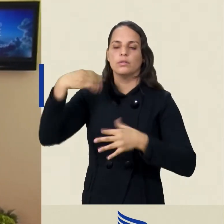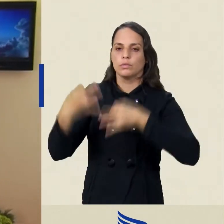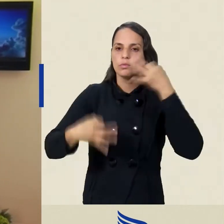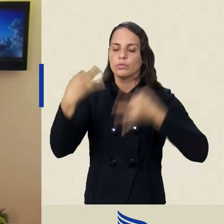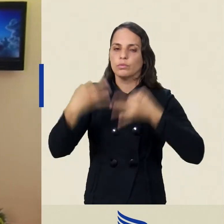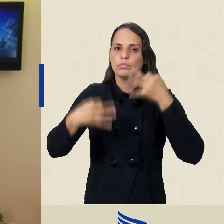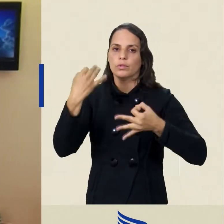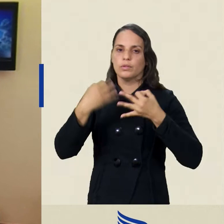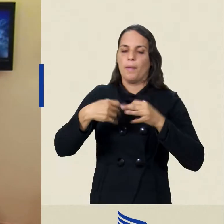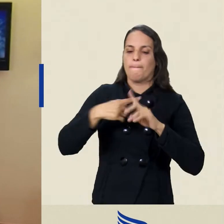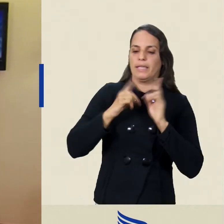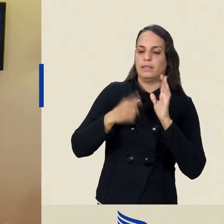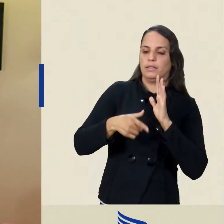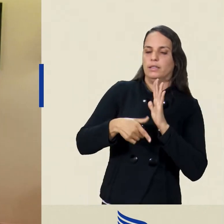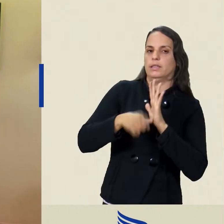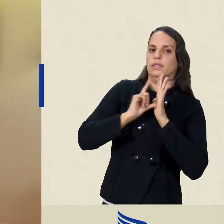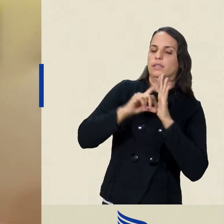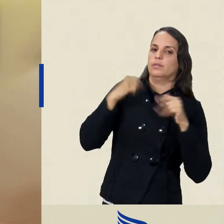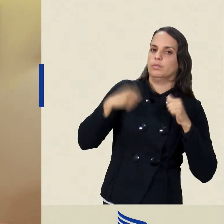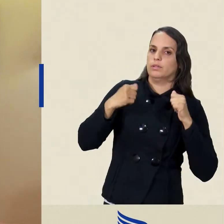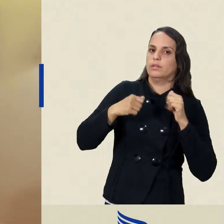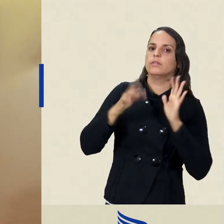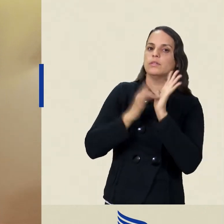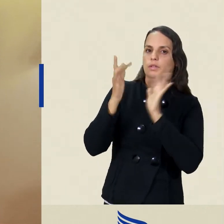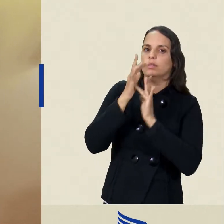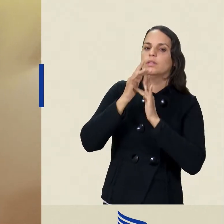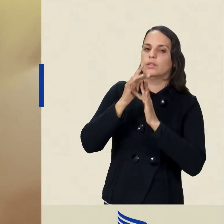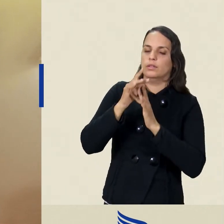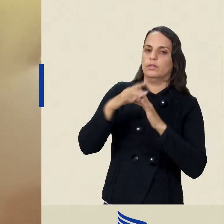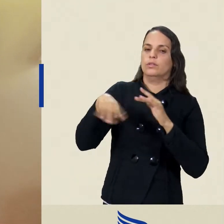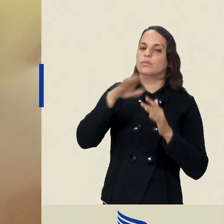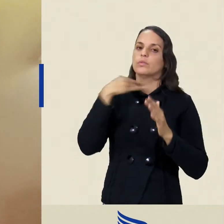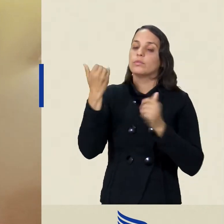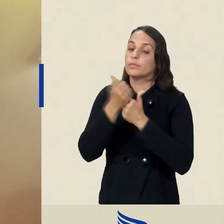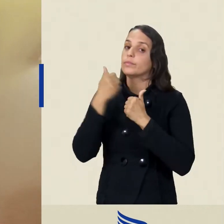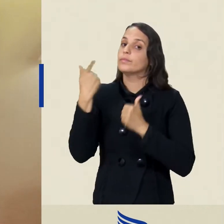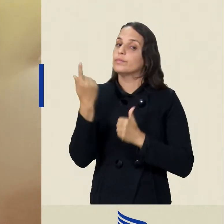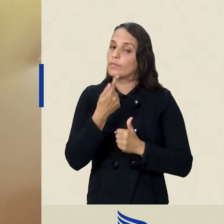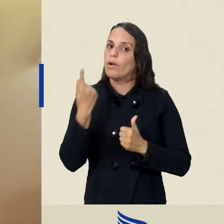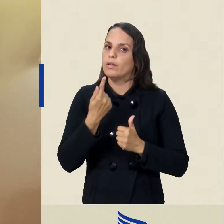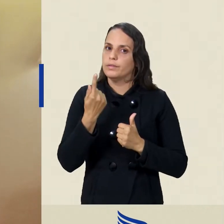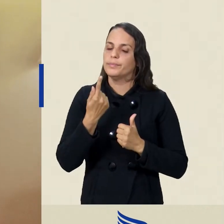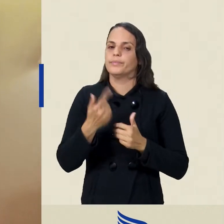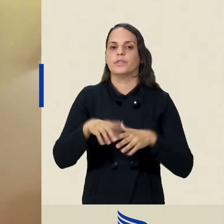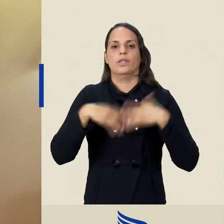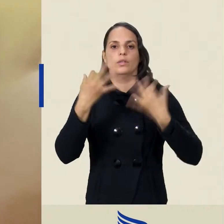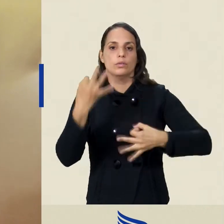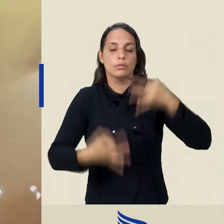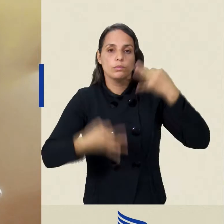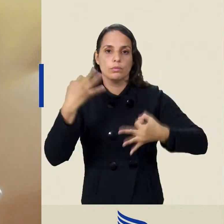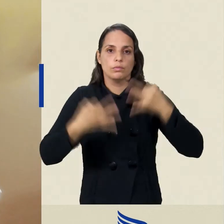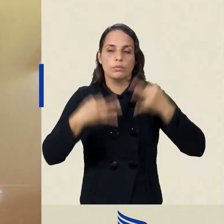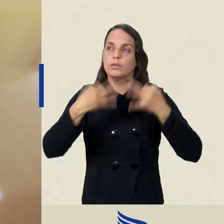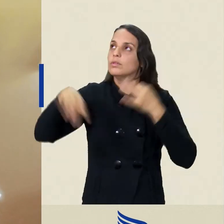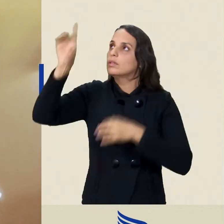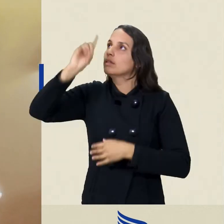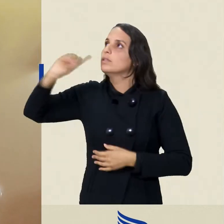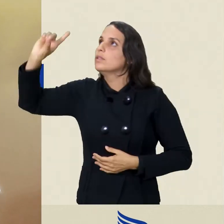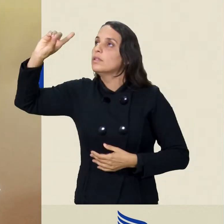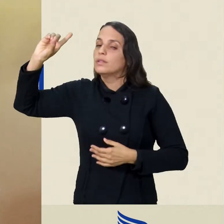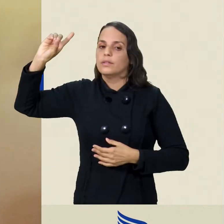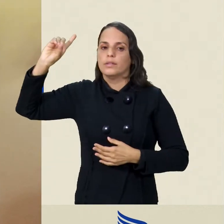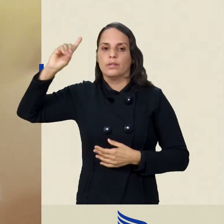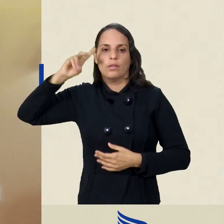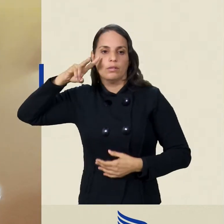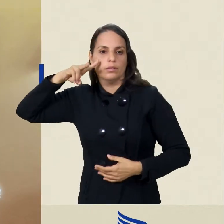Cristo, sem sua justiça, estaríamos perdidos. No juízo, a ira de Deus pode ser desviada do pecador,